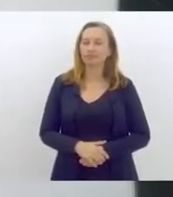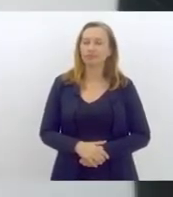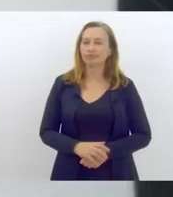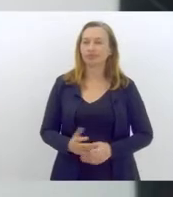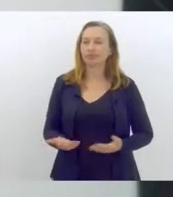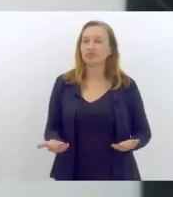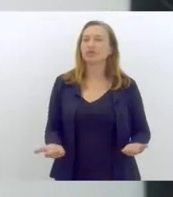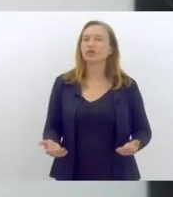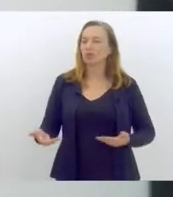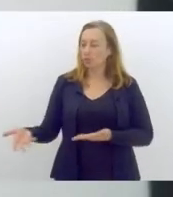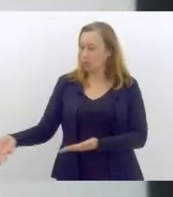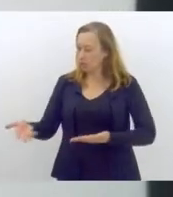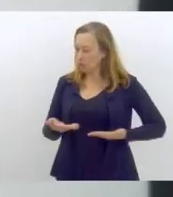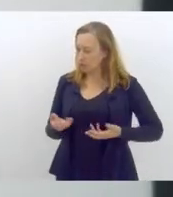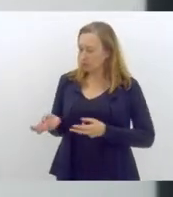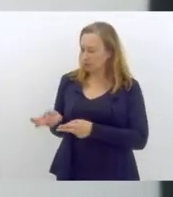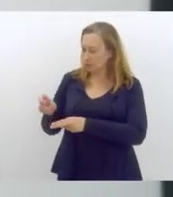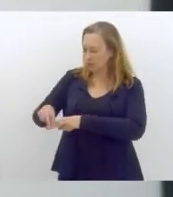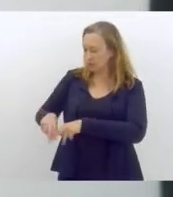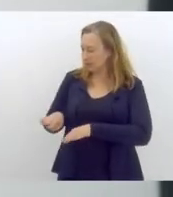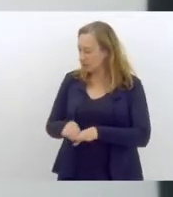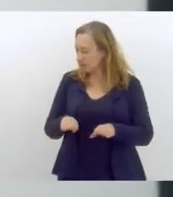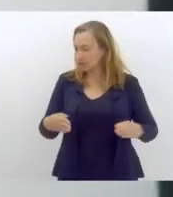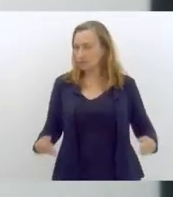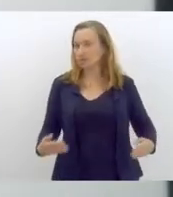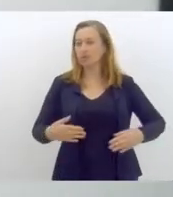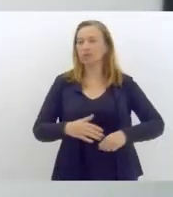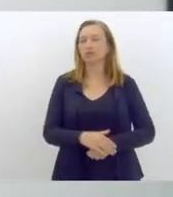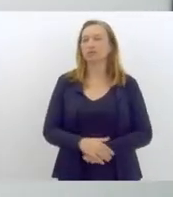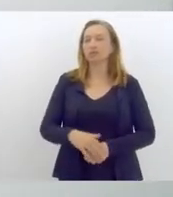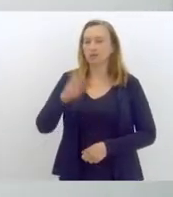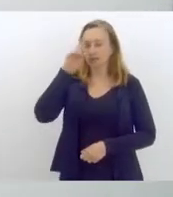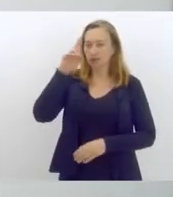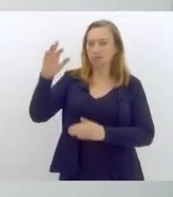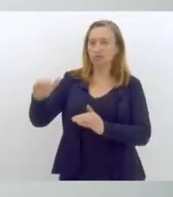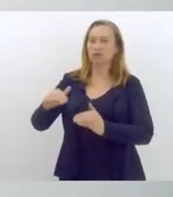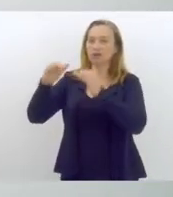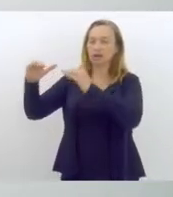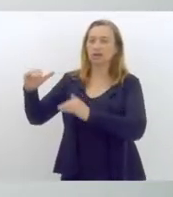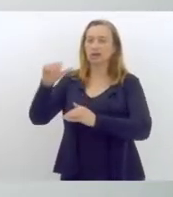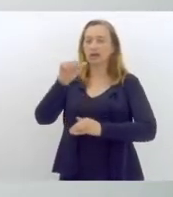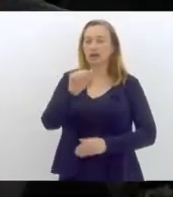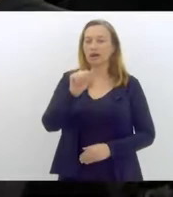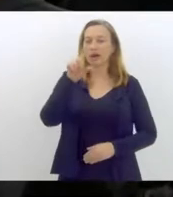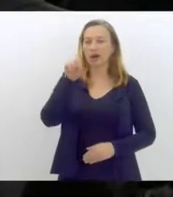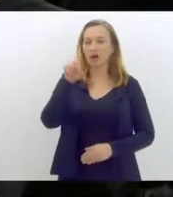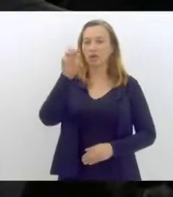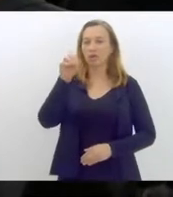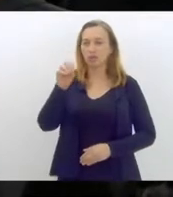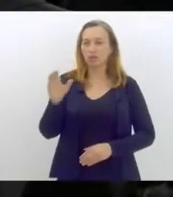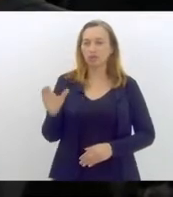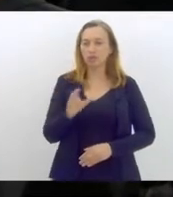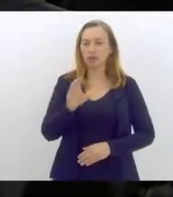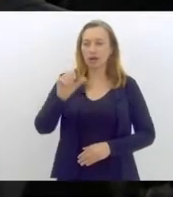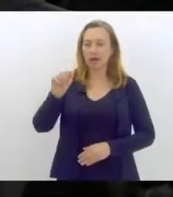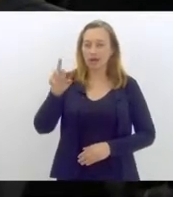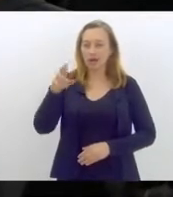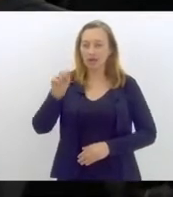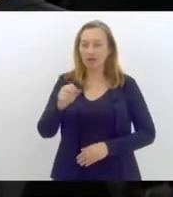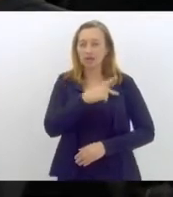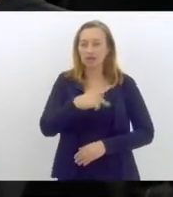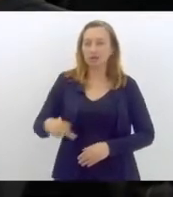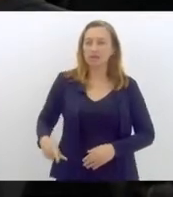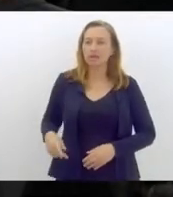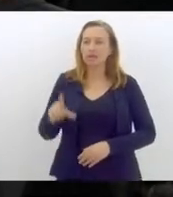convido para compor a mesa o Excelentíssimo Senhor Aldo Carlos Gonçalves presidente do